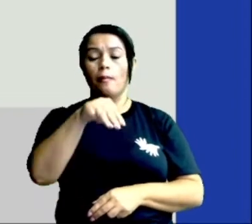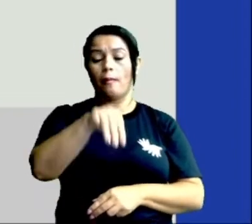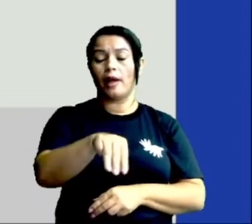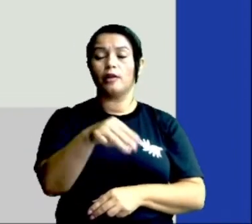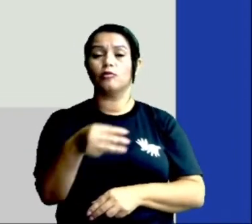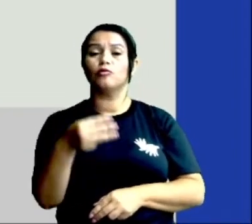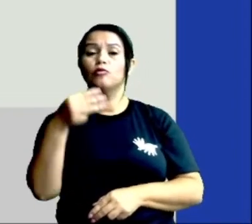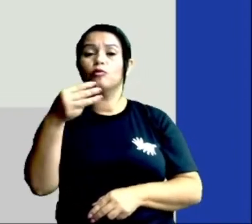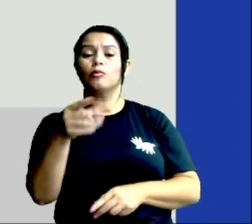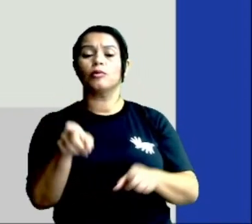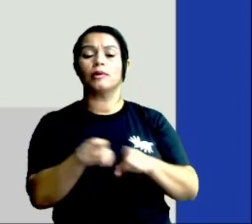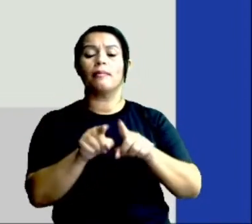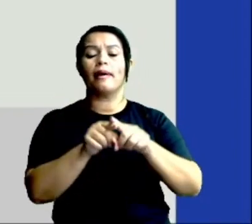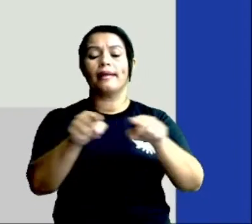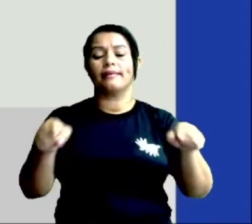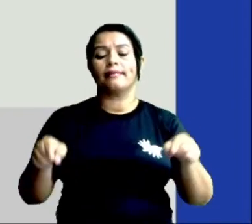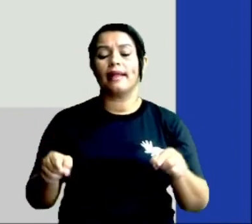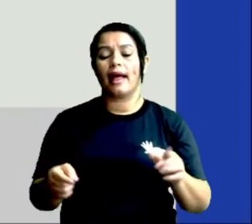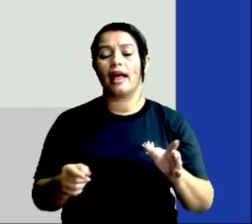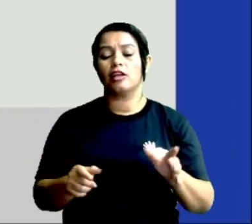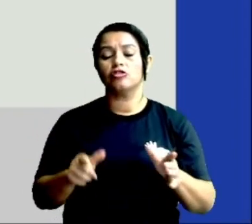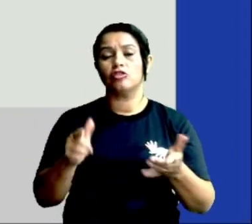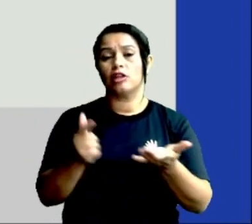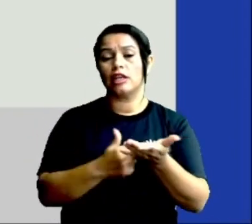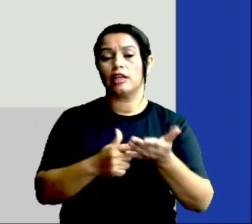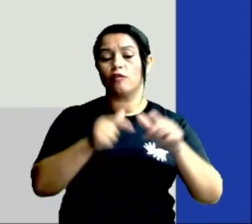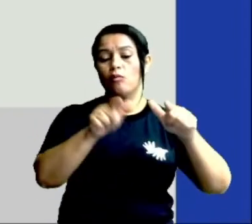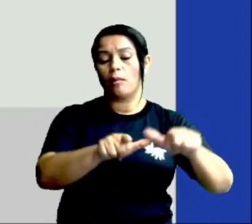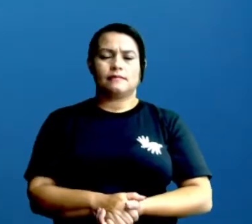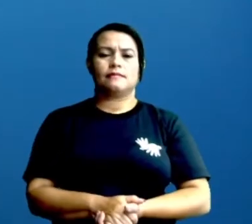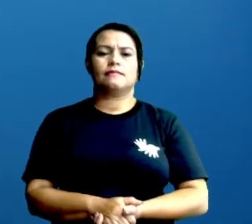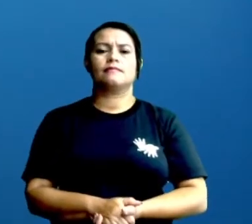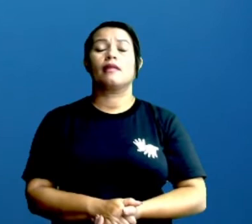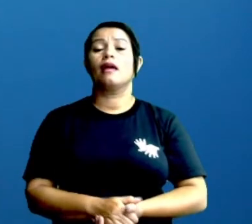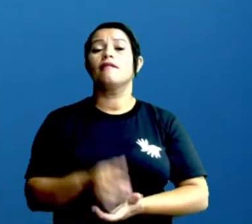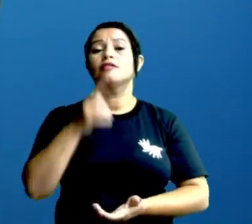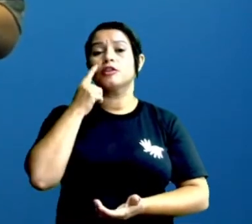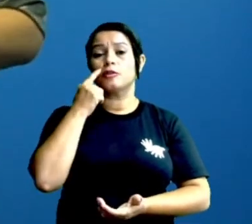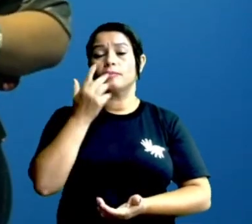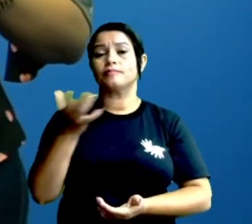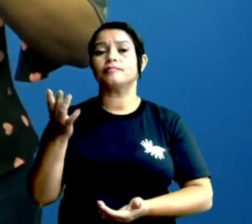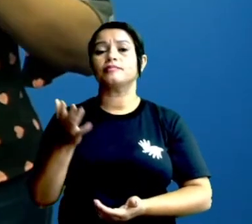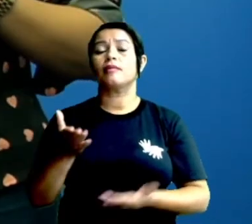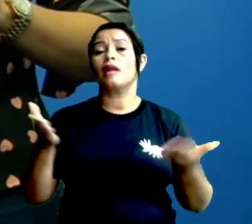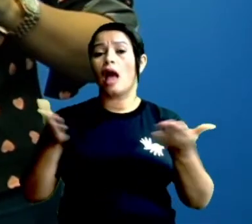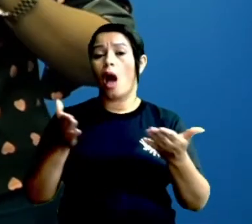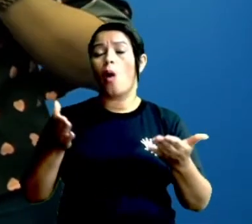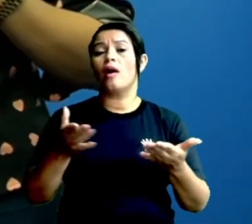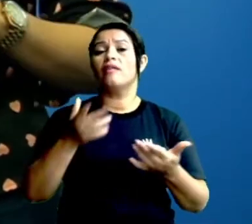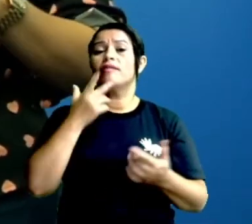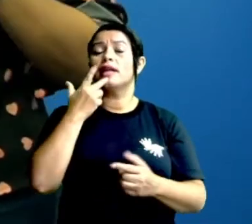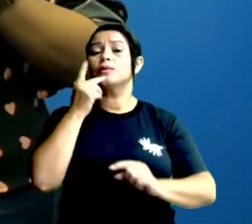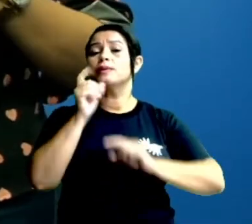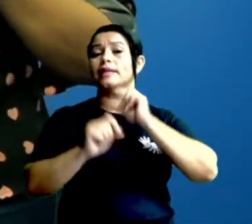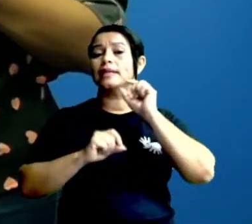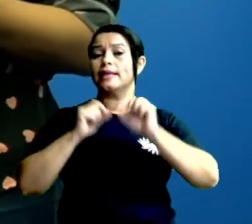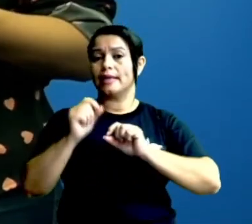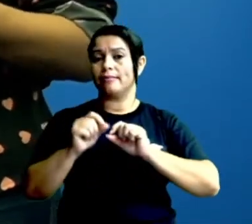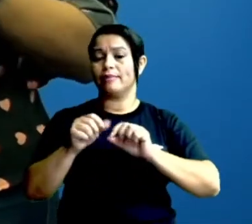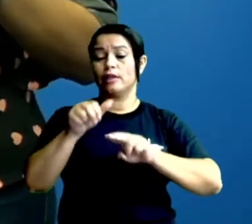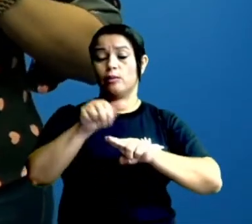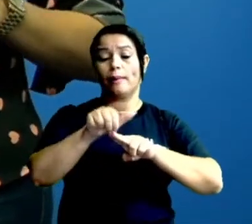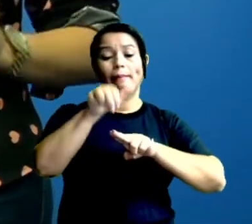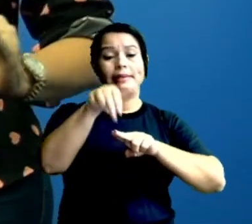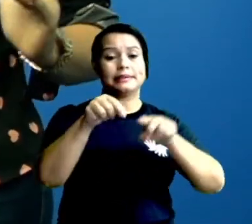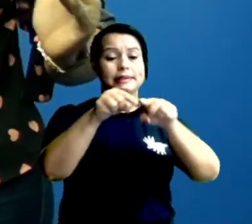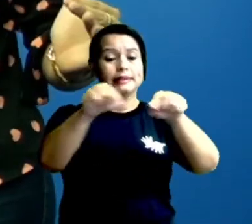serão colocados livros, usaremos o centímetro. Então, veja só, pessoal. Agora nós estamos falando de uma